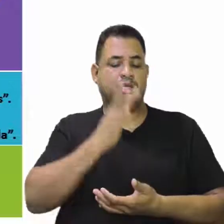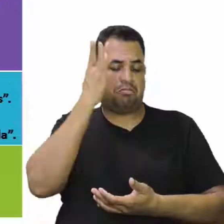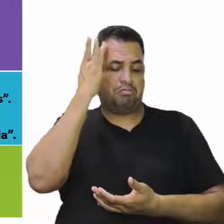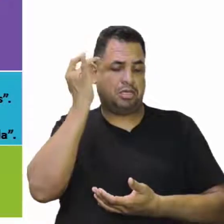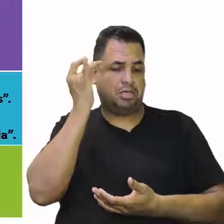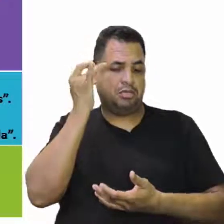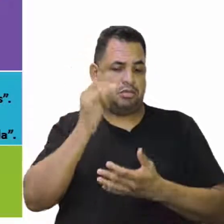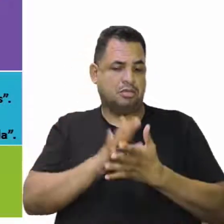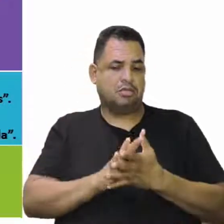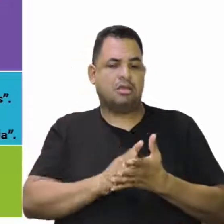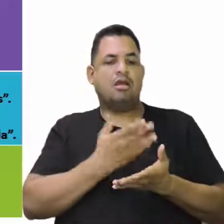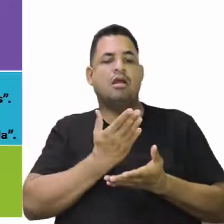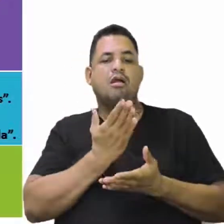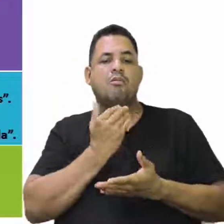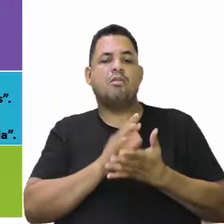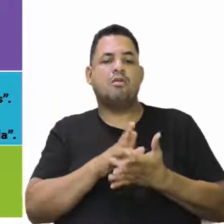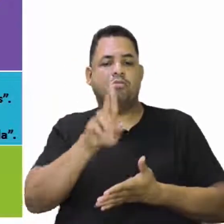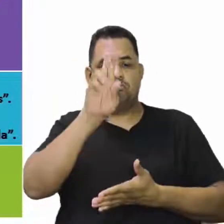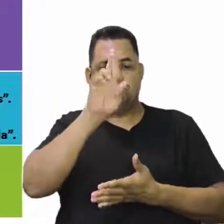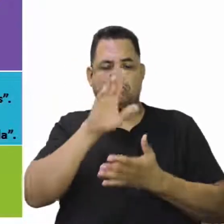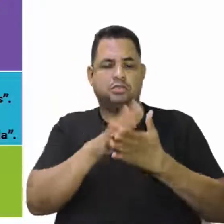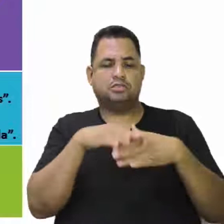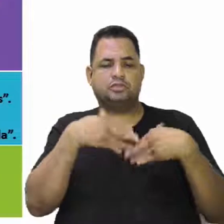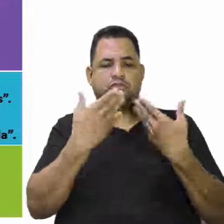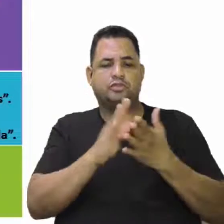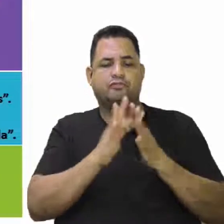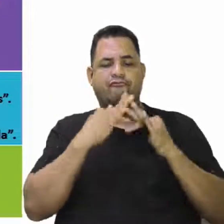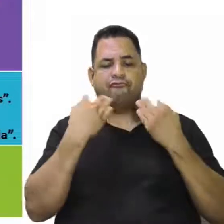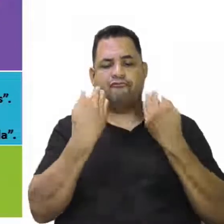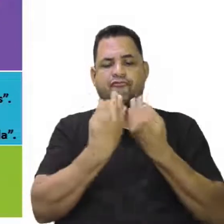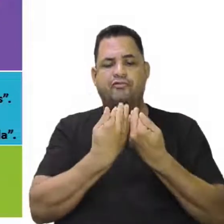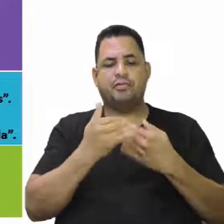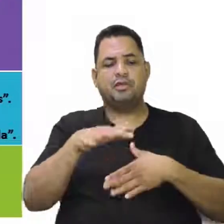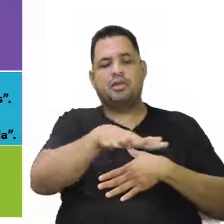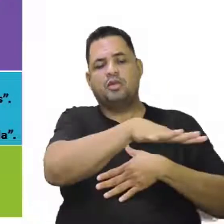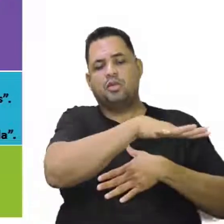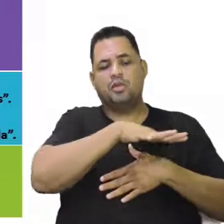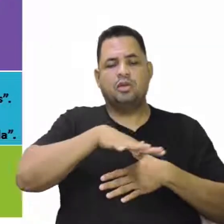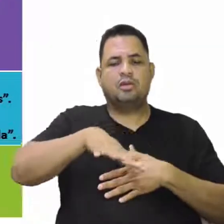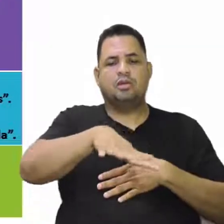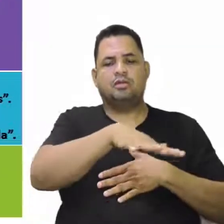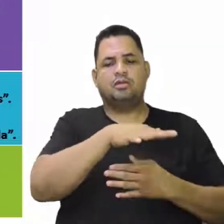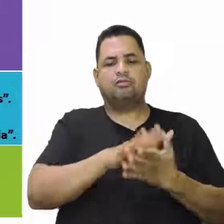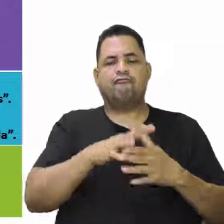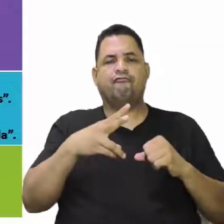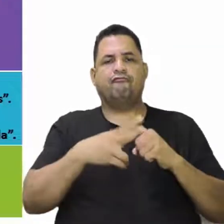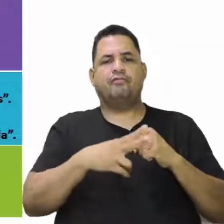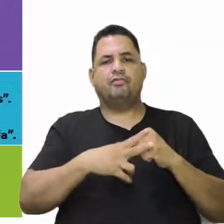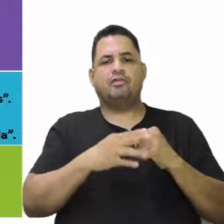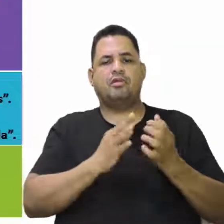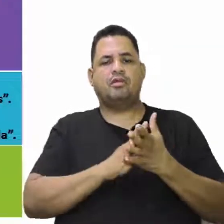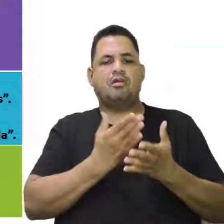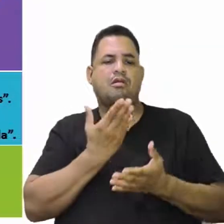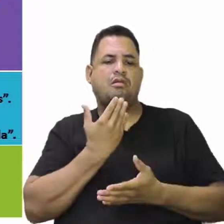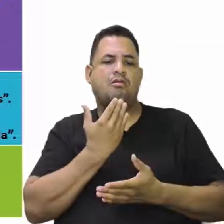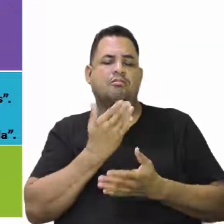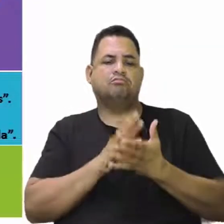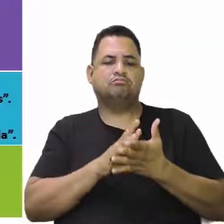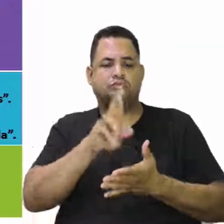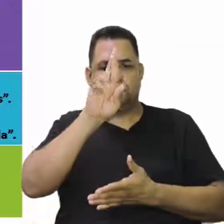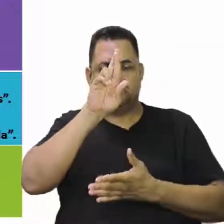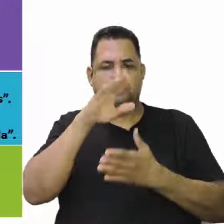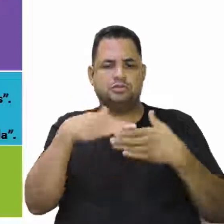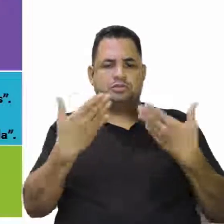Amanhã almoças com sua família no campo. O verbo almoçar, ele está no presente.